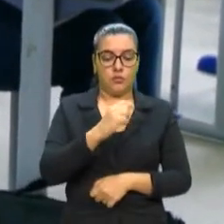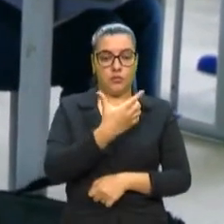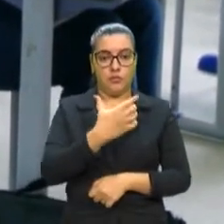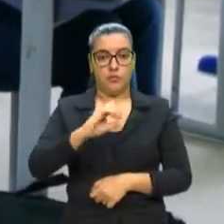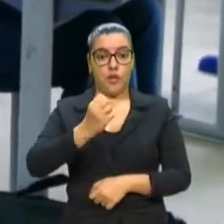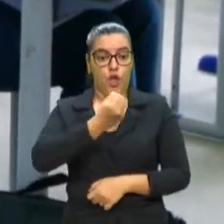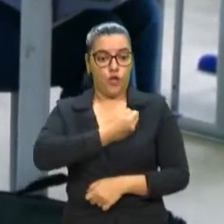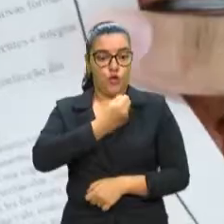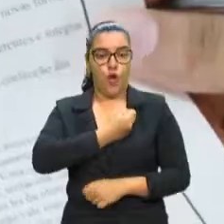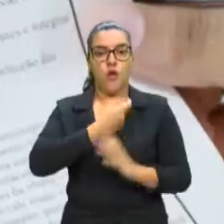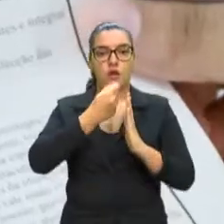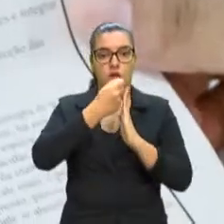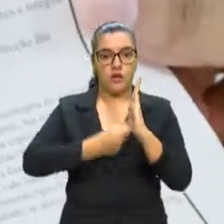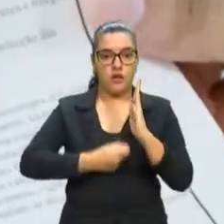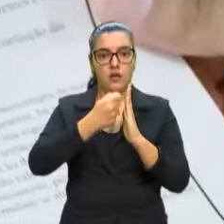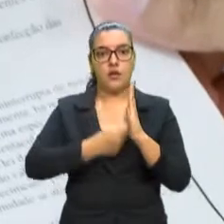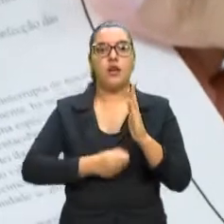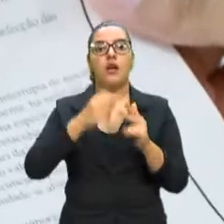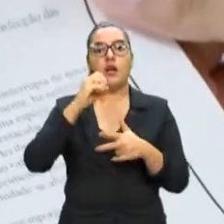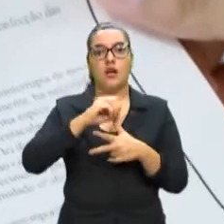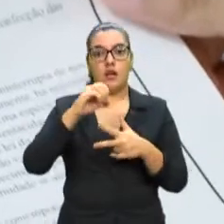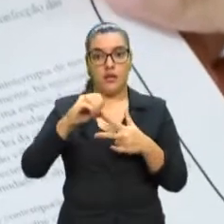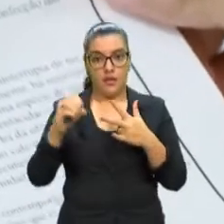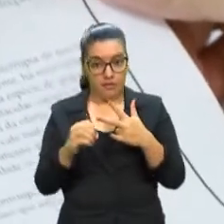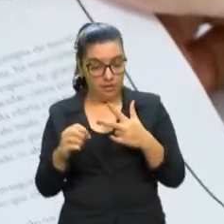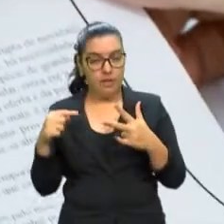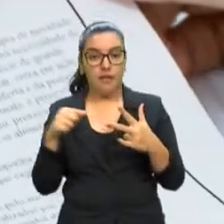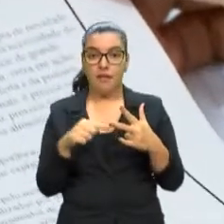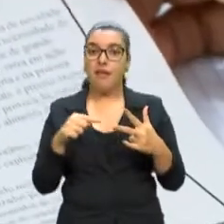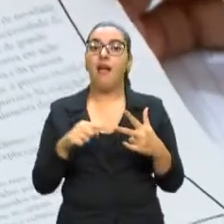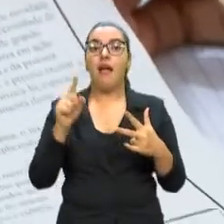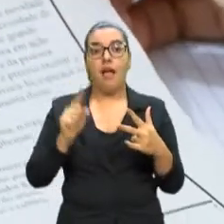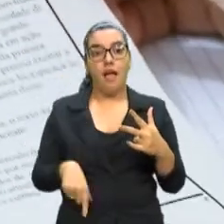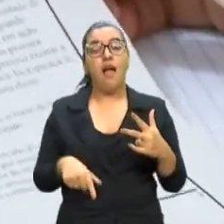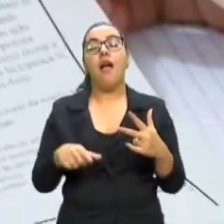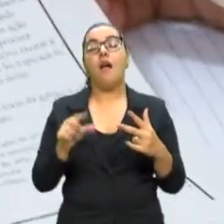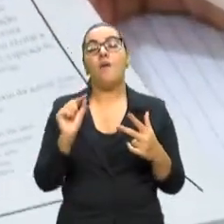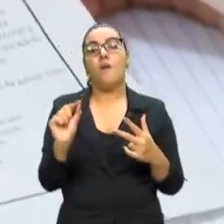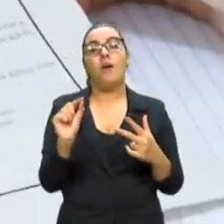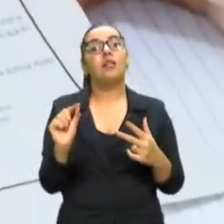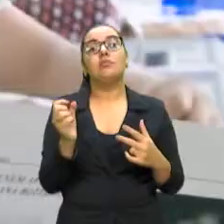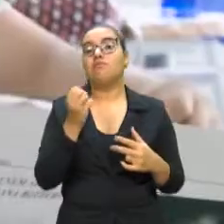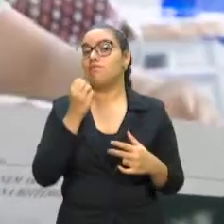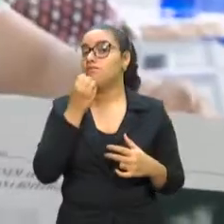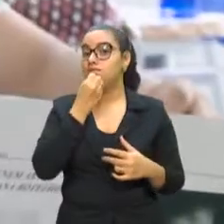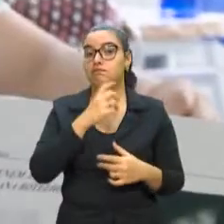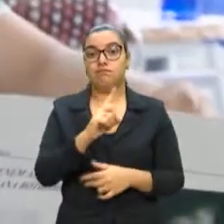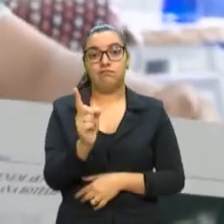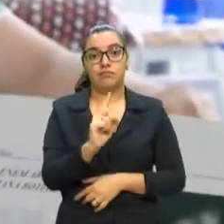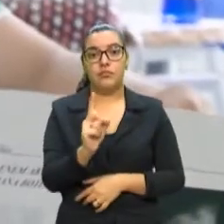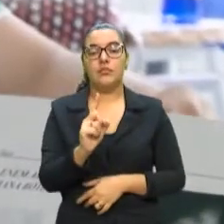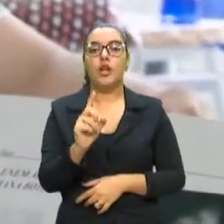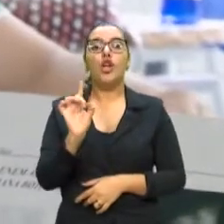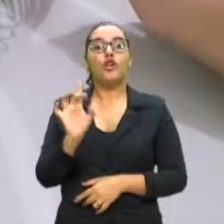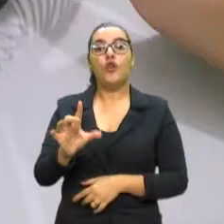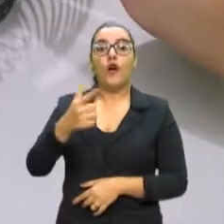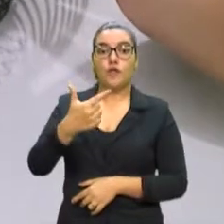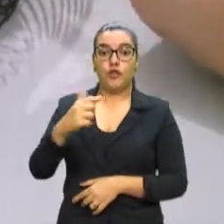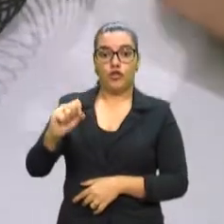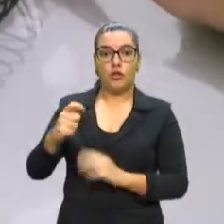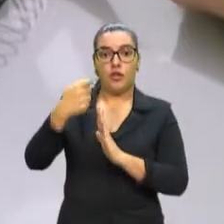de redação do Exame Nacional do Ensino Médio, Enem, deixaram muito a desejar. Apenas 28